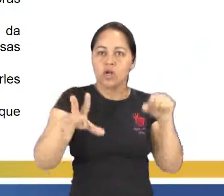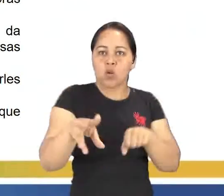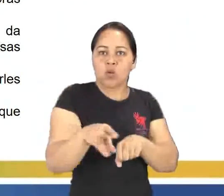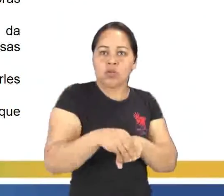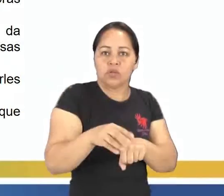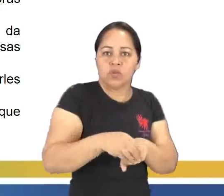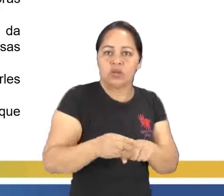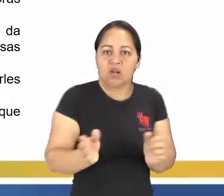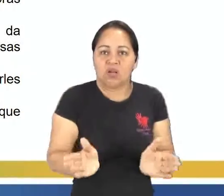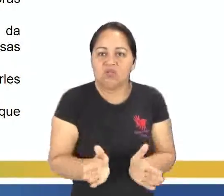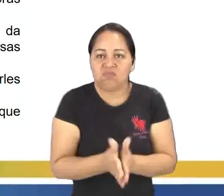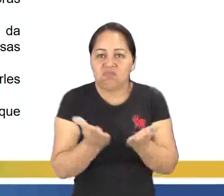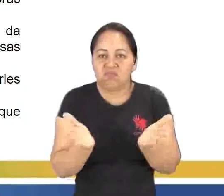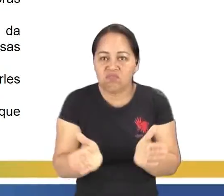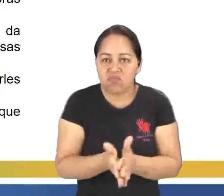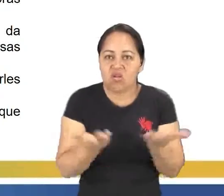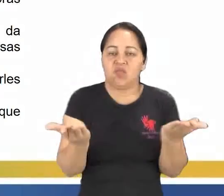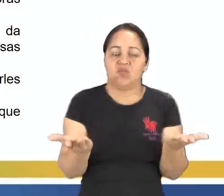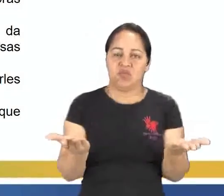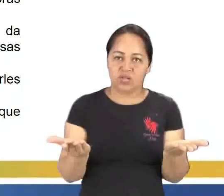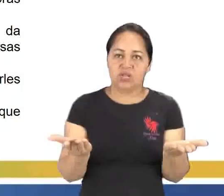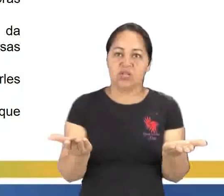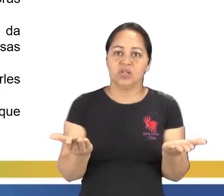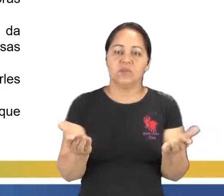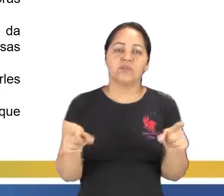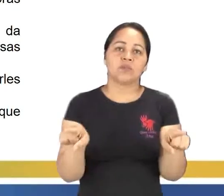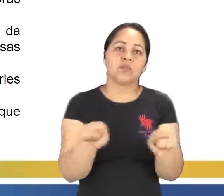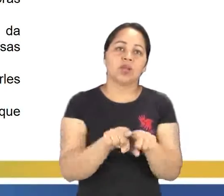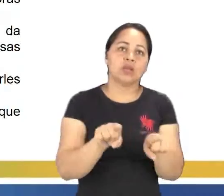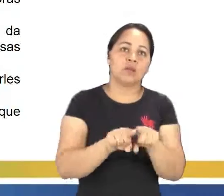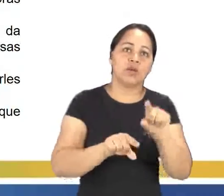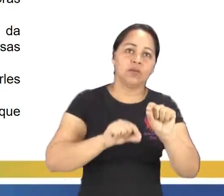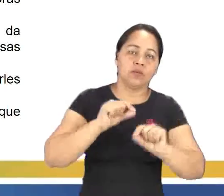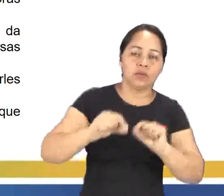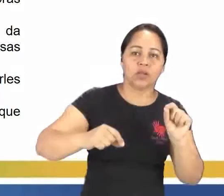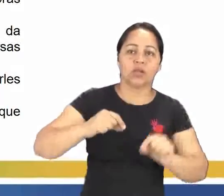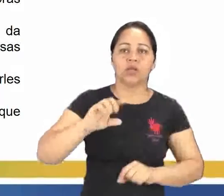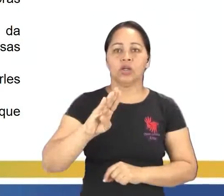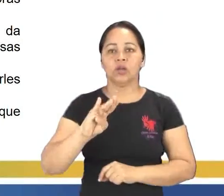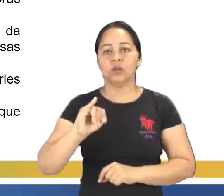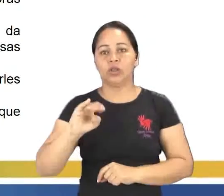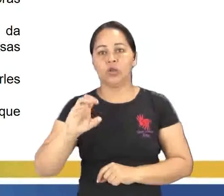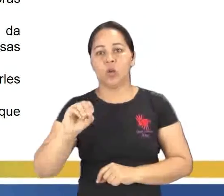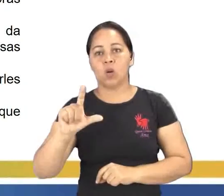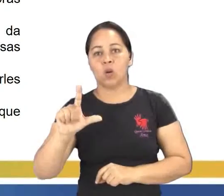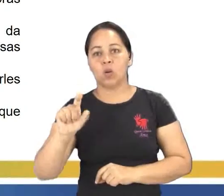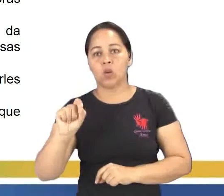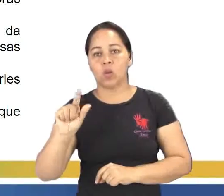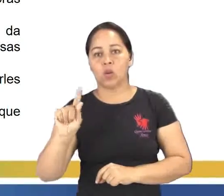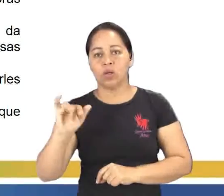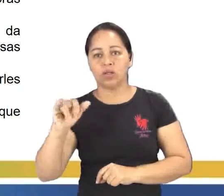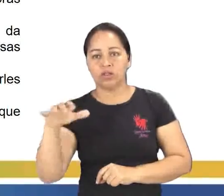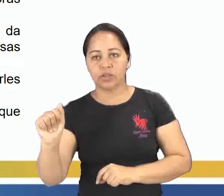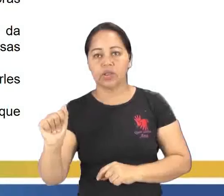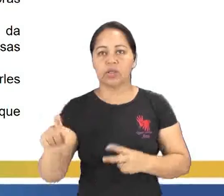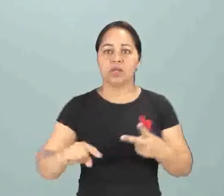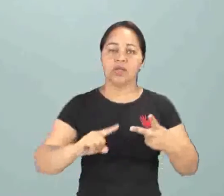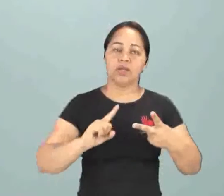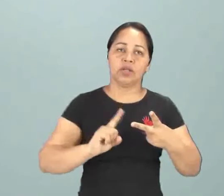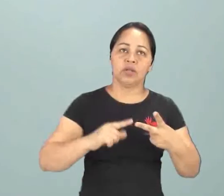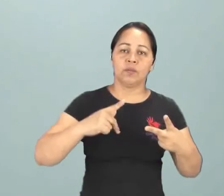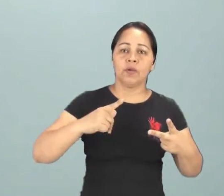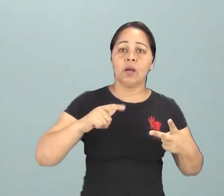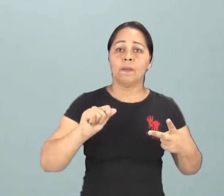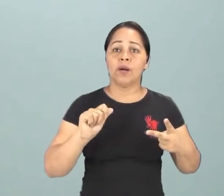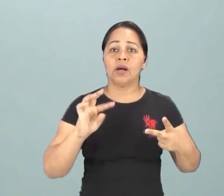eram voltados para a análise biológica e patologias humanas, e essa era a grande diferença, tá bom? Tem até